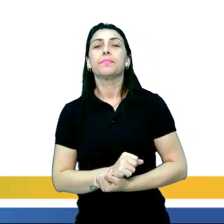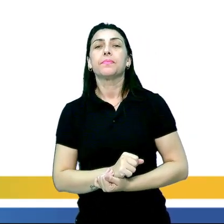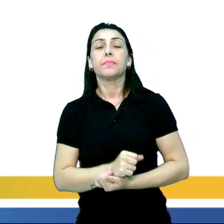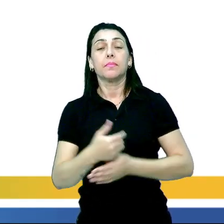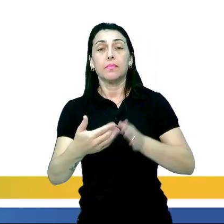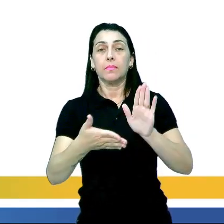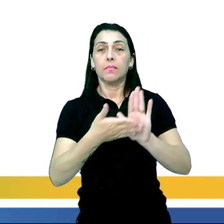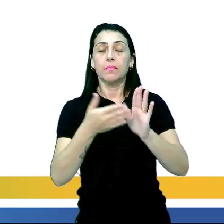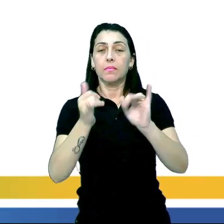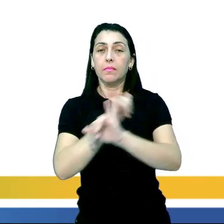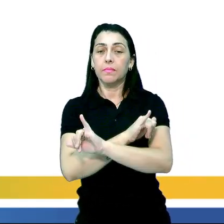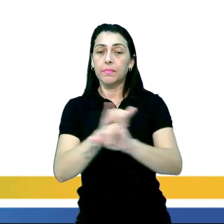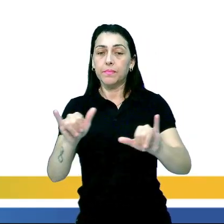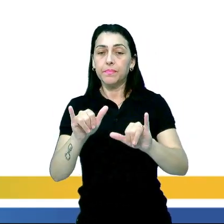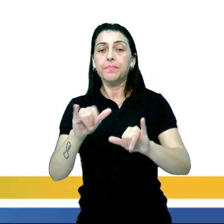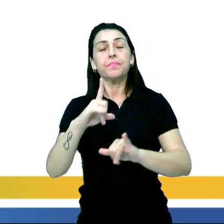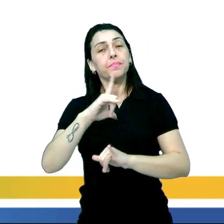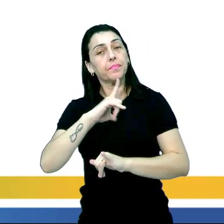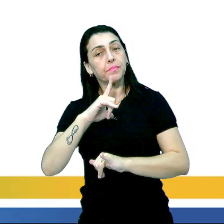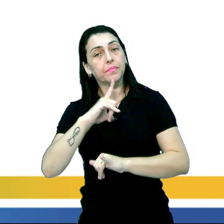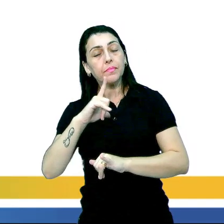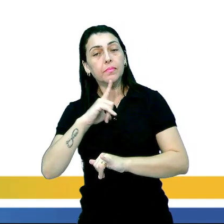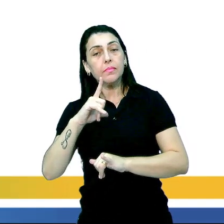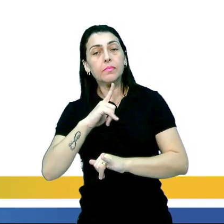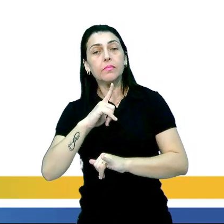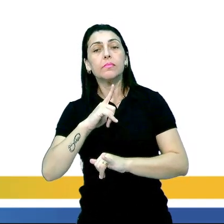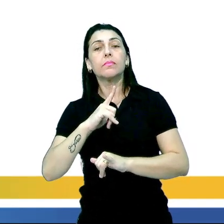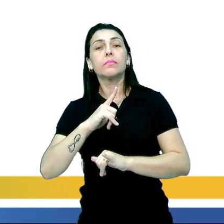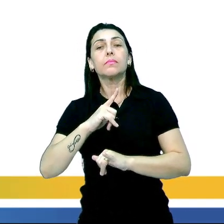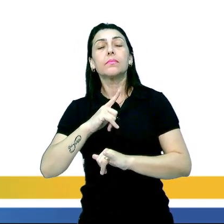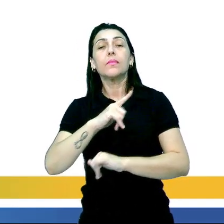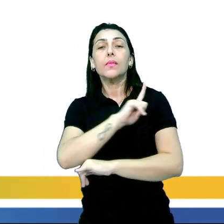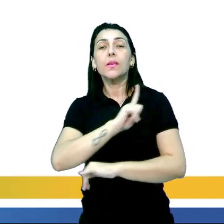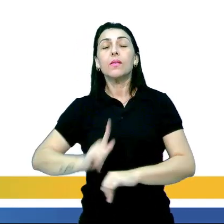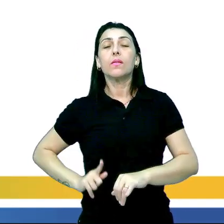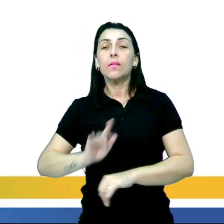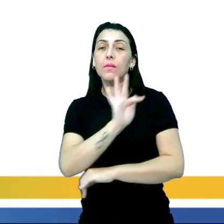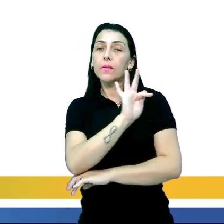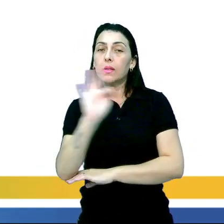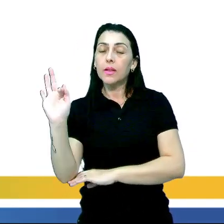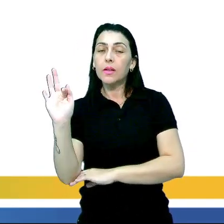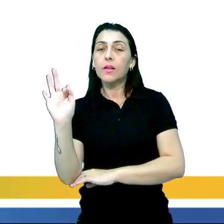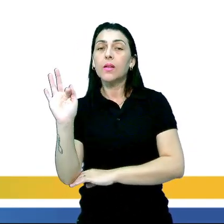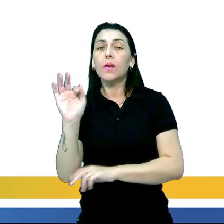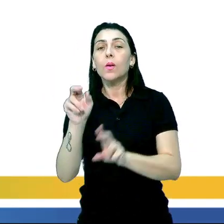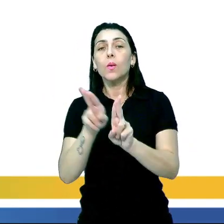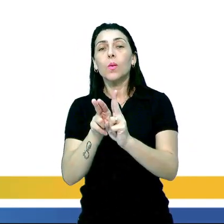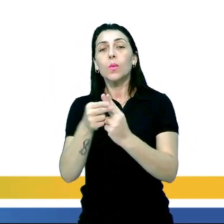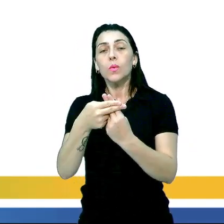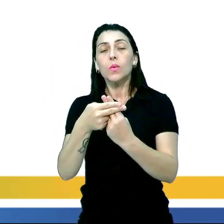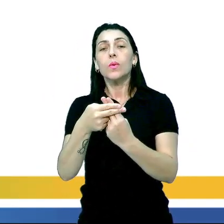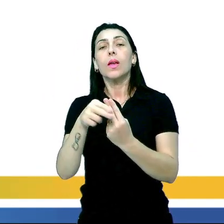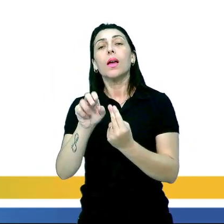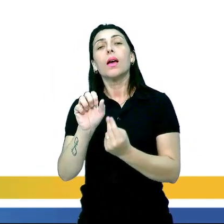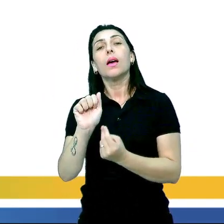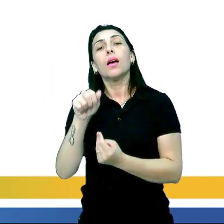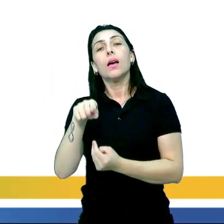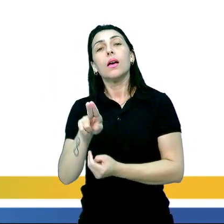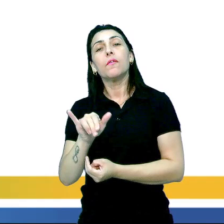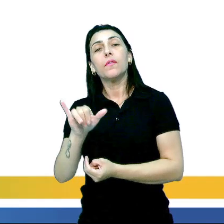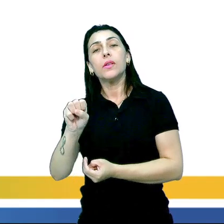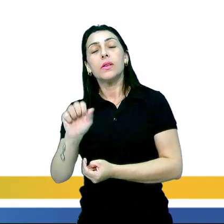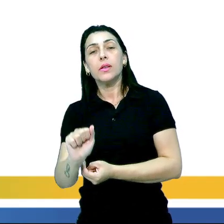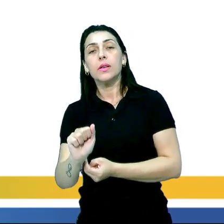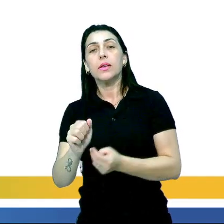é uma propaganda que tem aqui como pano de fundo o governo federal, o SUS, a Anvisa, né, que é